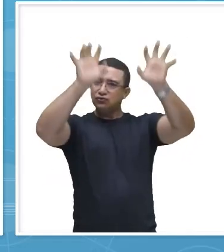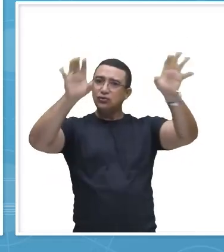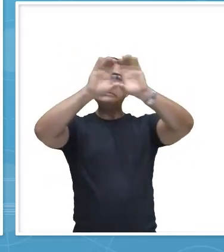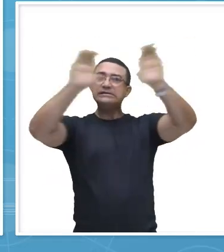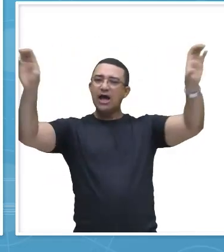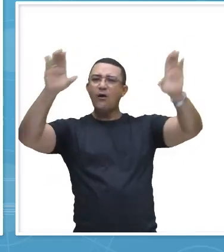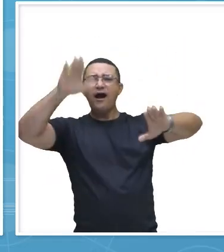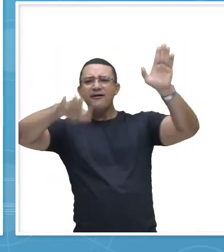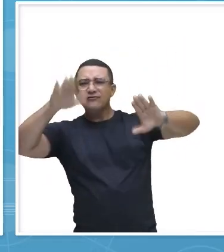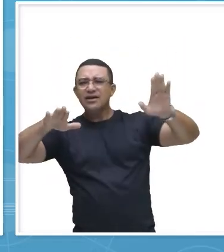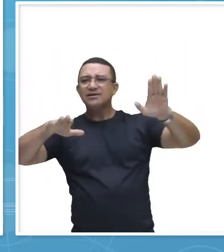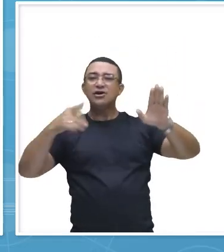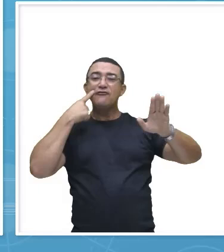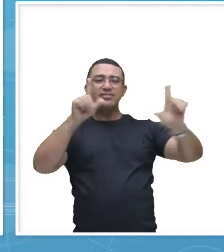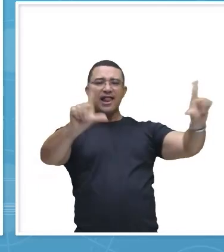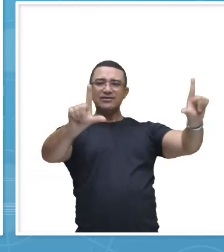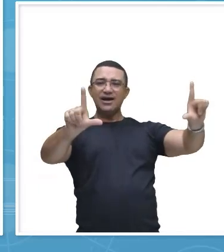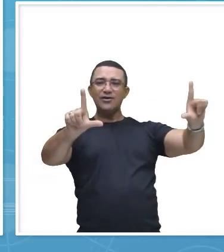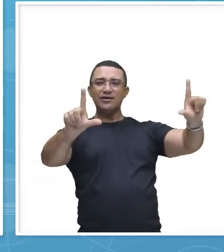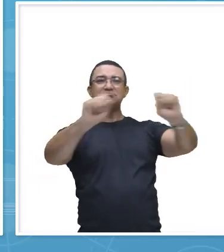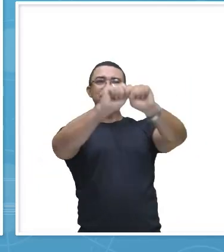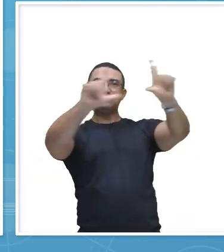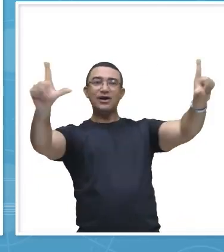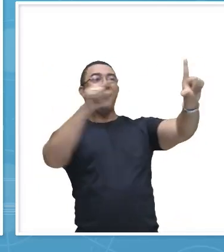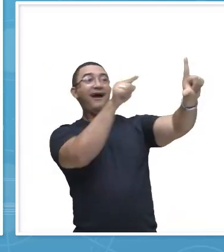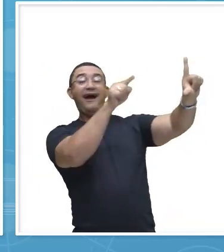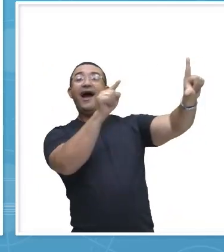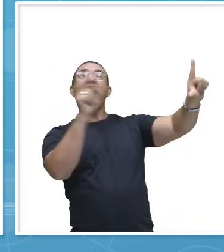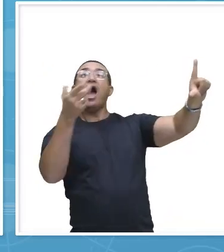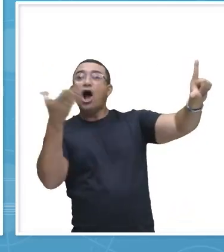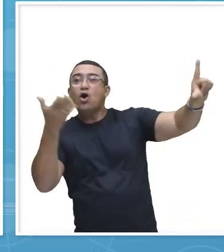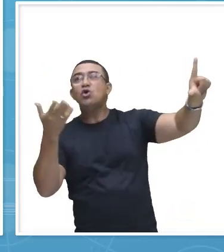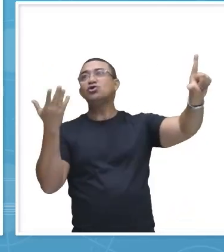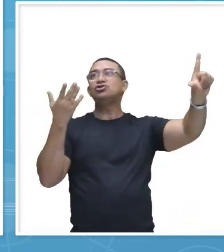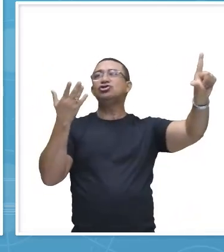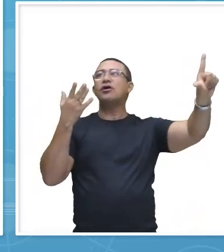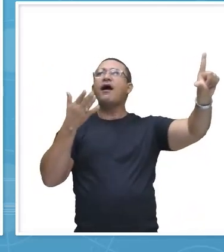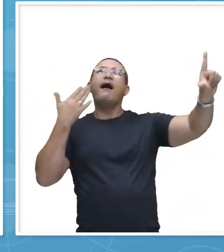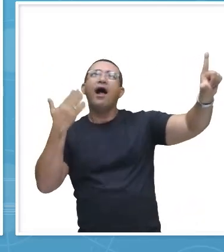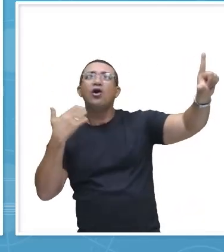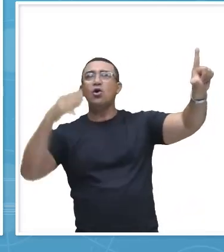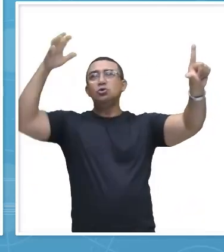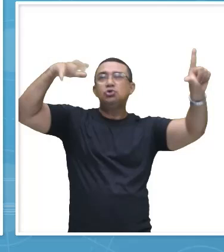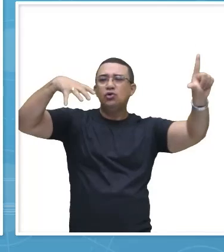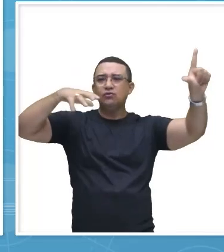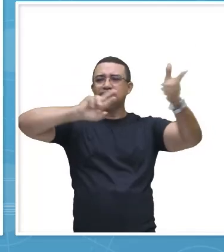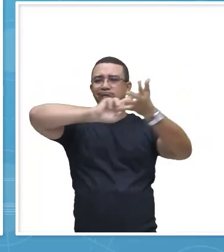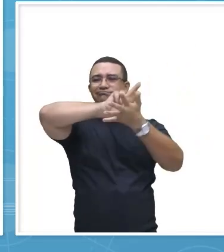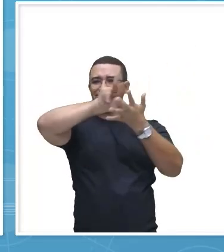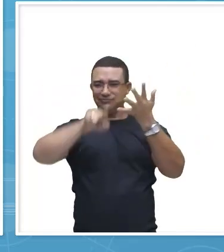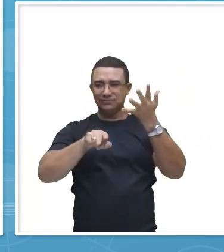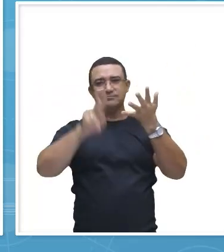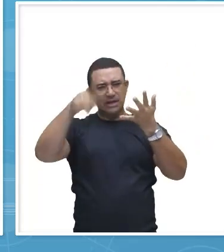previsão do tempo, quando a gente está assistindo o jornal, né? Às vezes a gente não entende. Quer dizer, e são massas de ar que circulam todo o